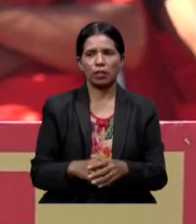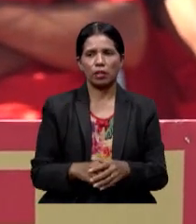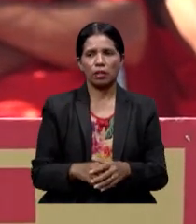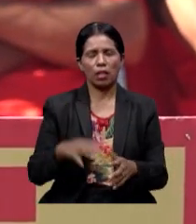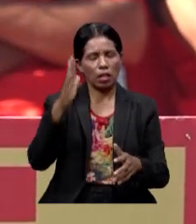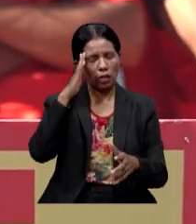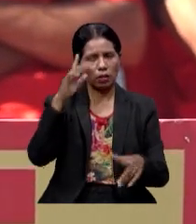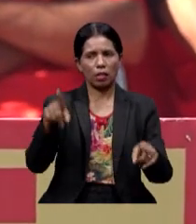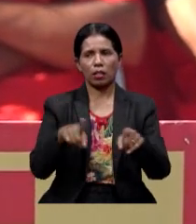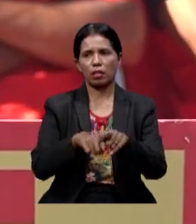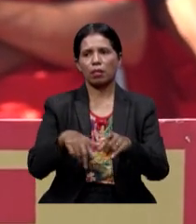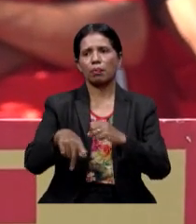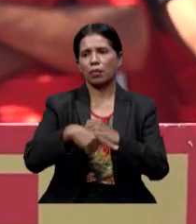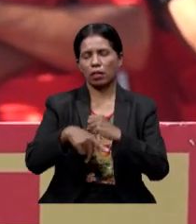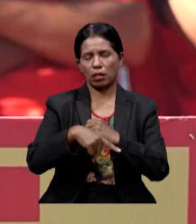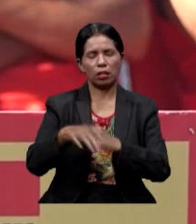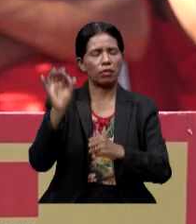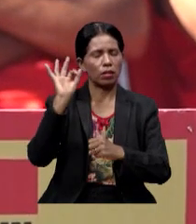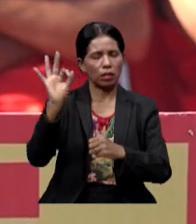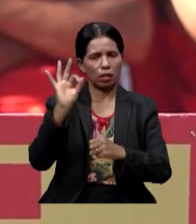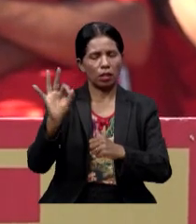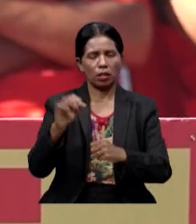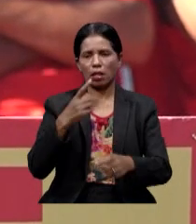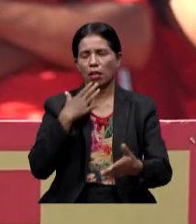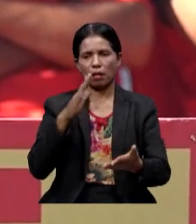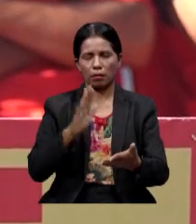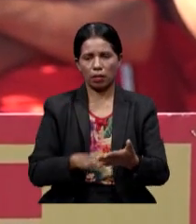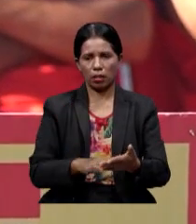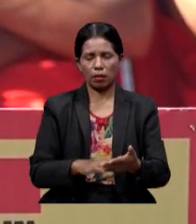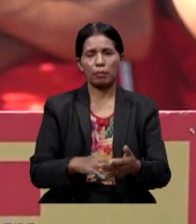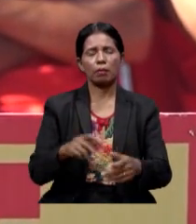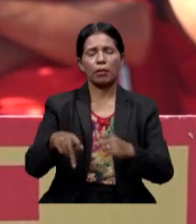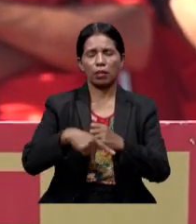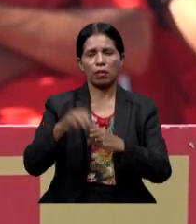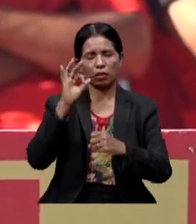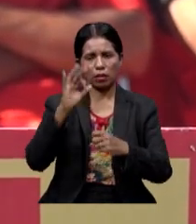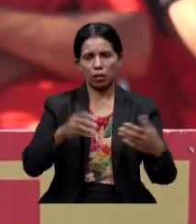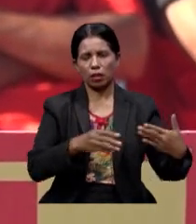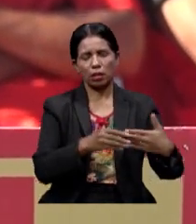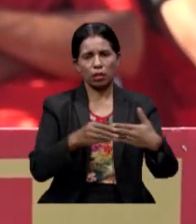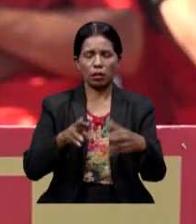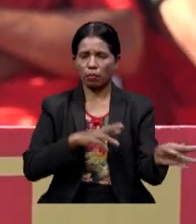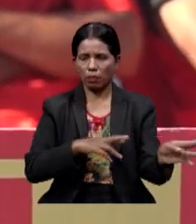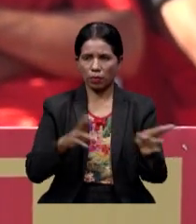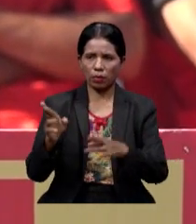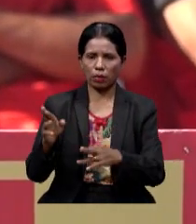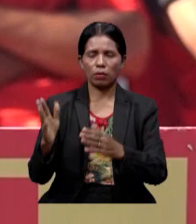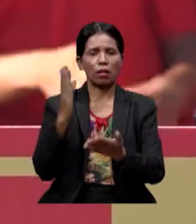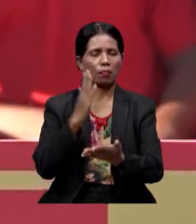senen, ba Fretelin lulik. Fretelin si ukun pronto, parani at combatemos